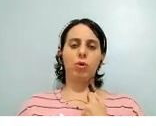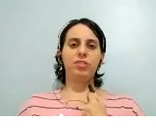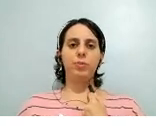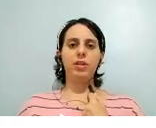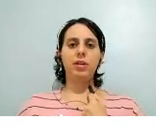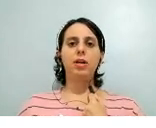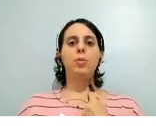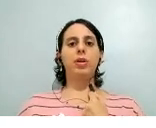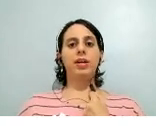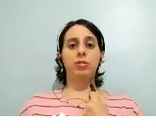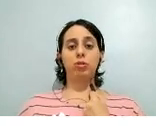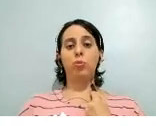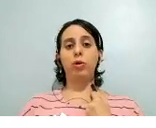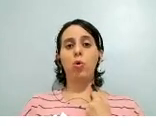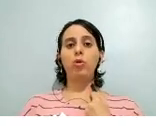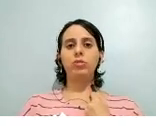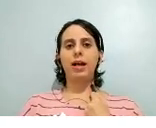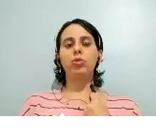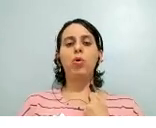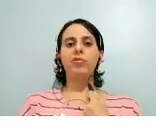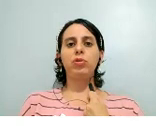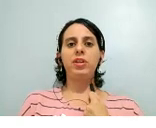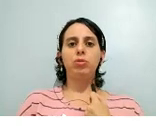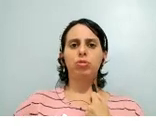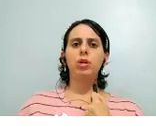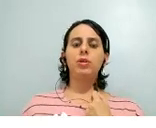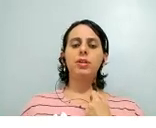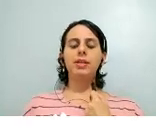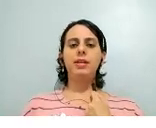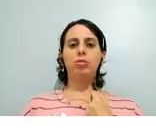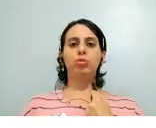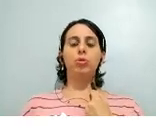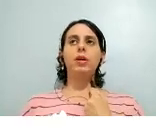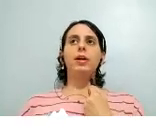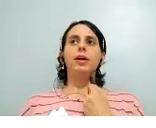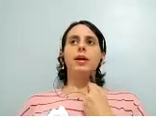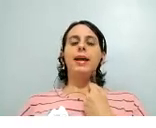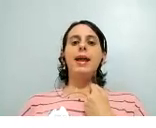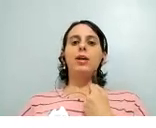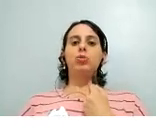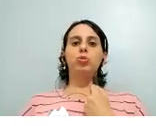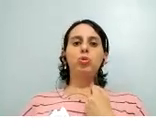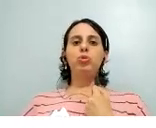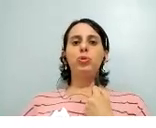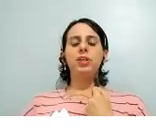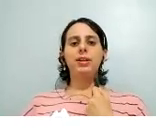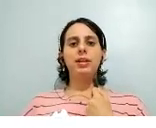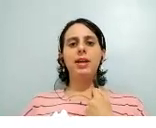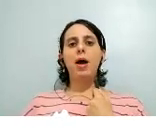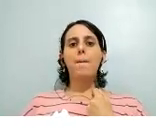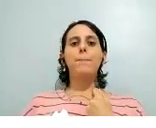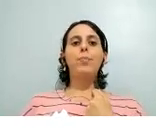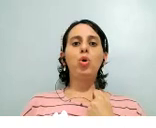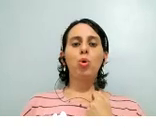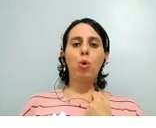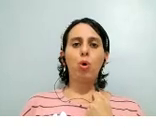você se contamina pelo contato com fluidos. O que é isso? É tudo o que